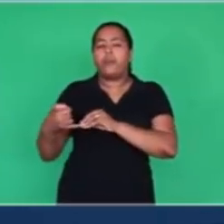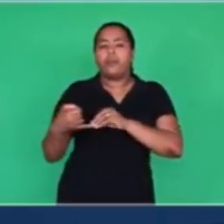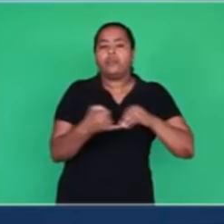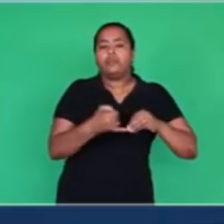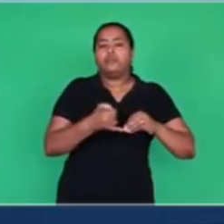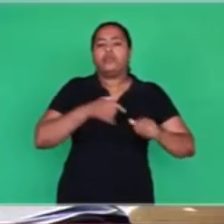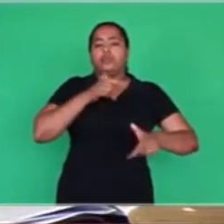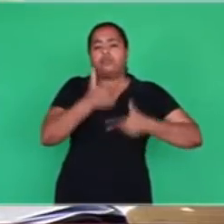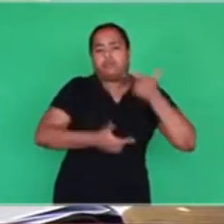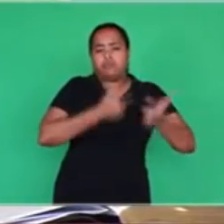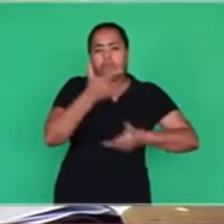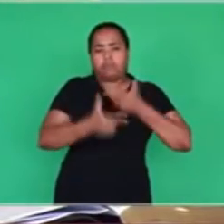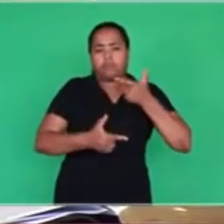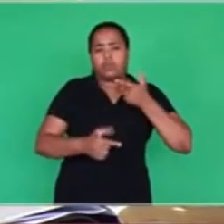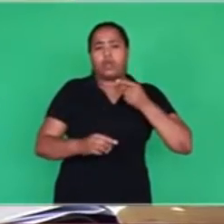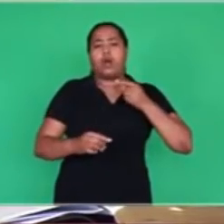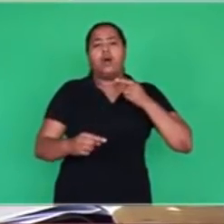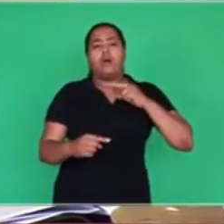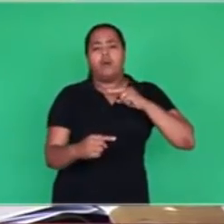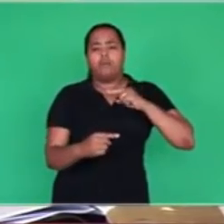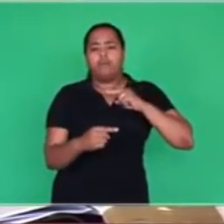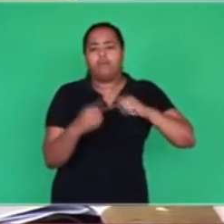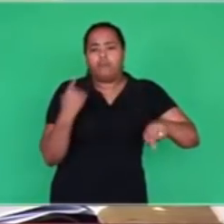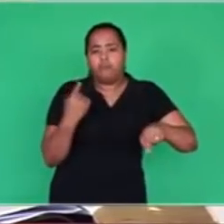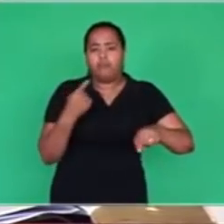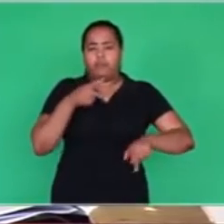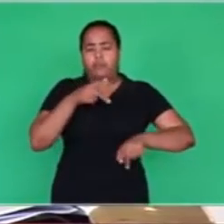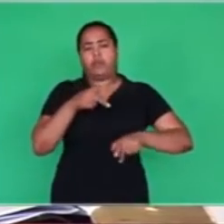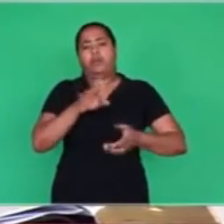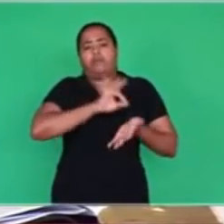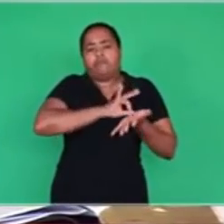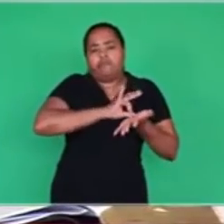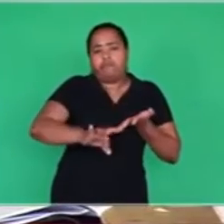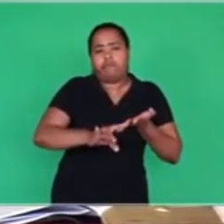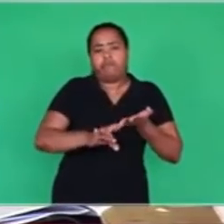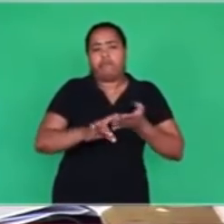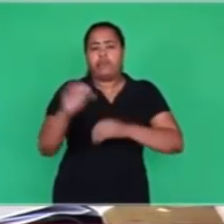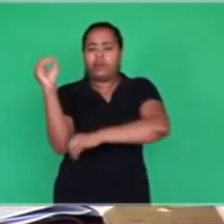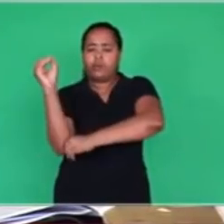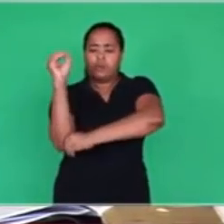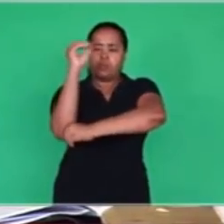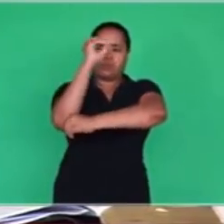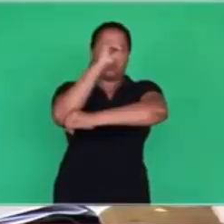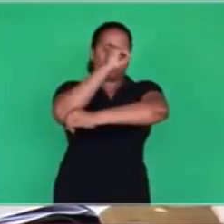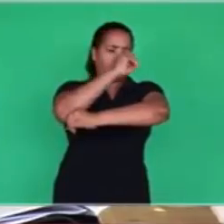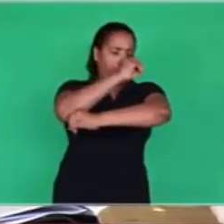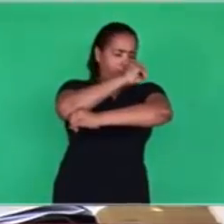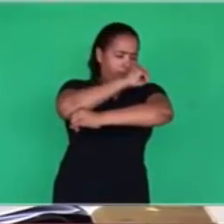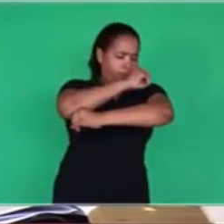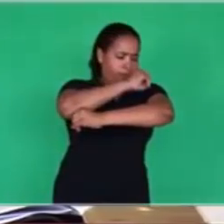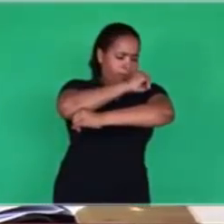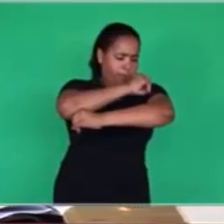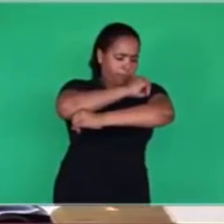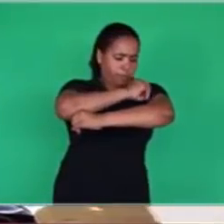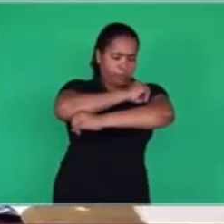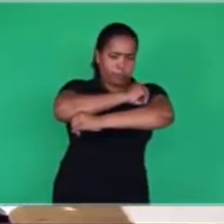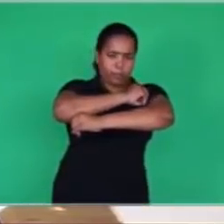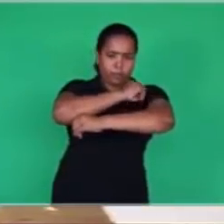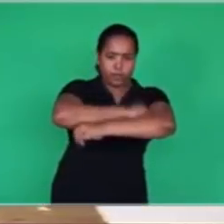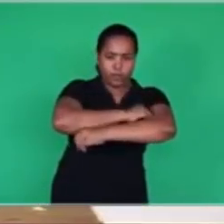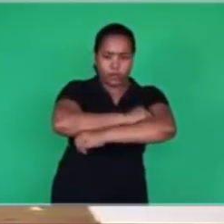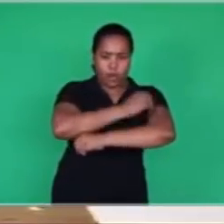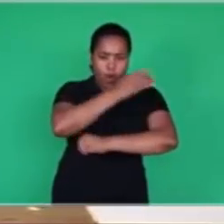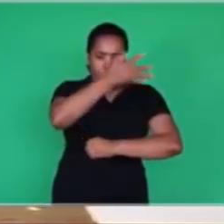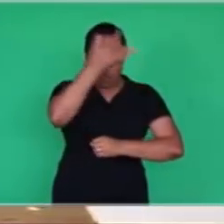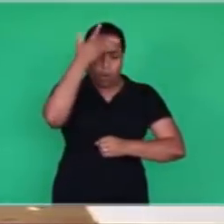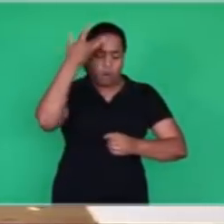estava vencendo, o sol ia se pôr, e se o sol se pusesse, viesse à noite, os inimigos iam